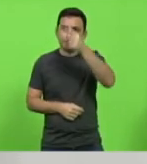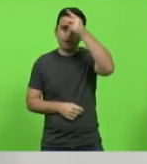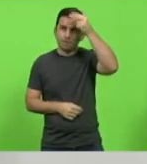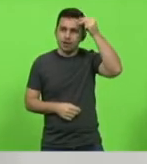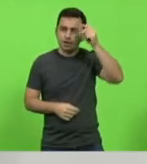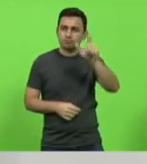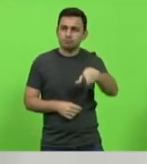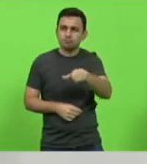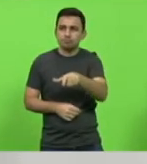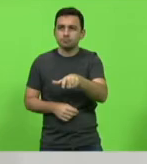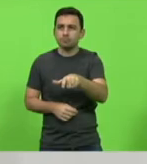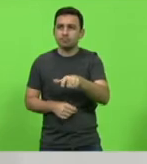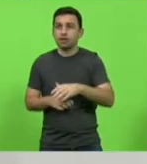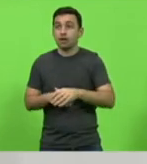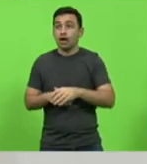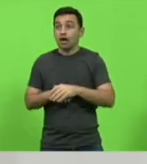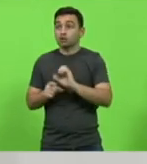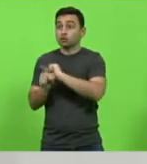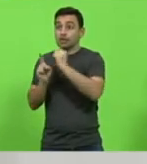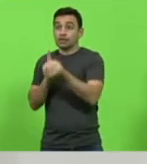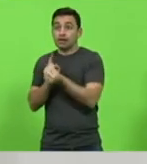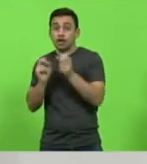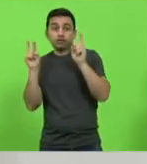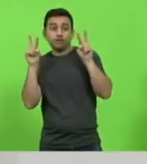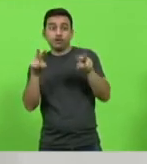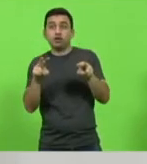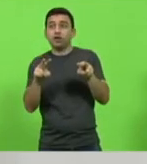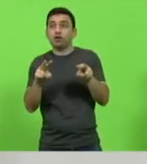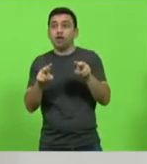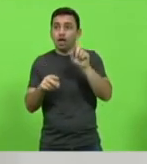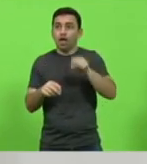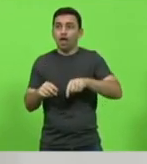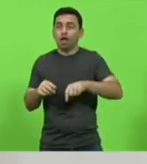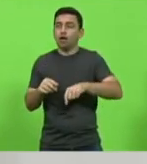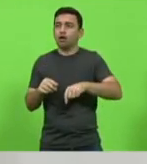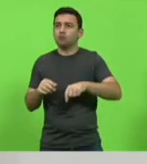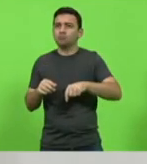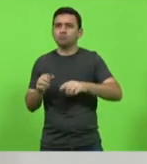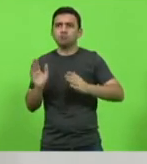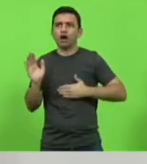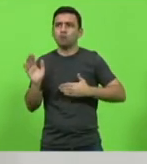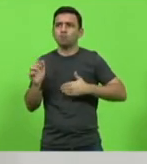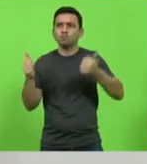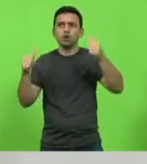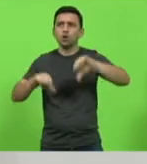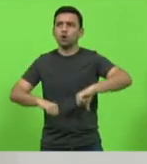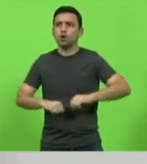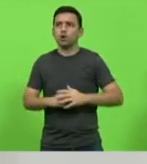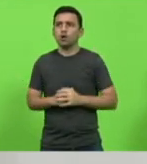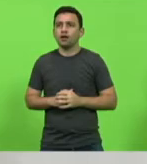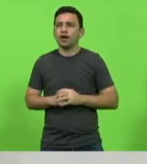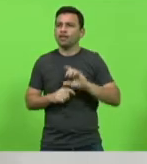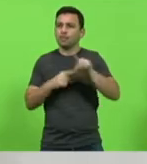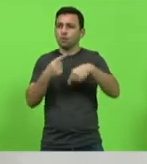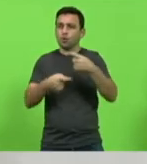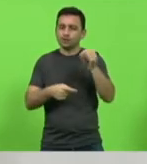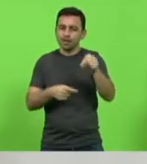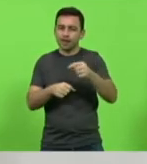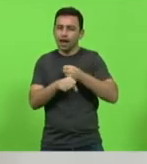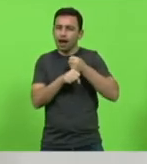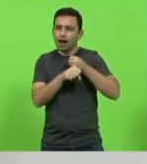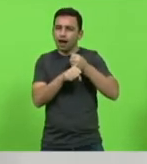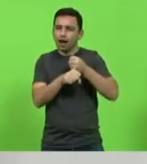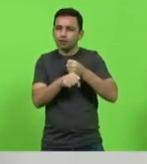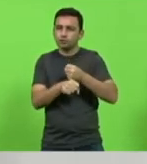perante a sociedade ele já é um bandido ai quatro cinco anos depois quando ele se livra prova que não